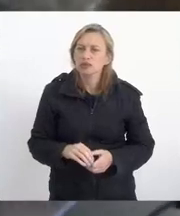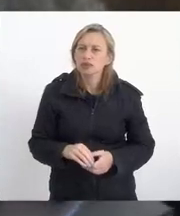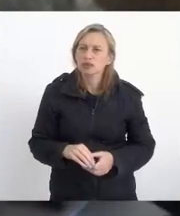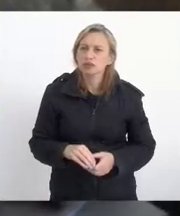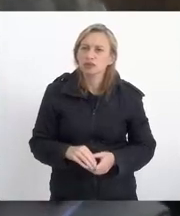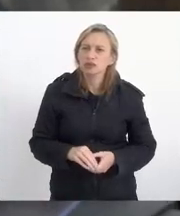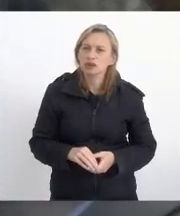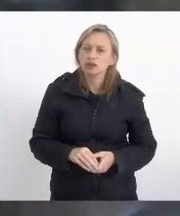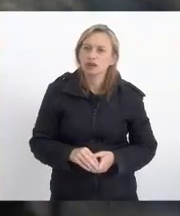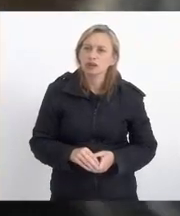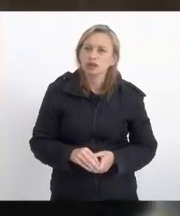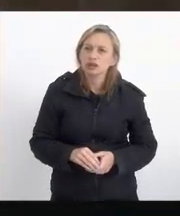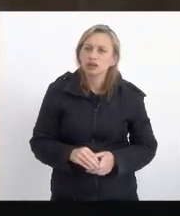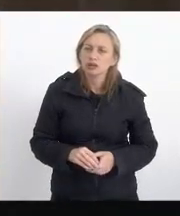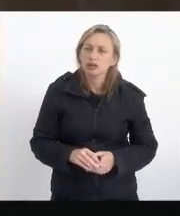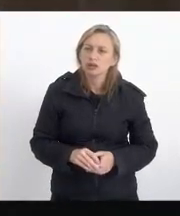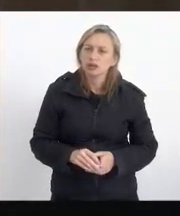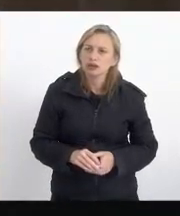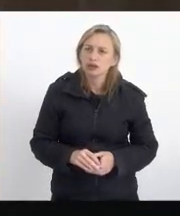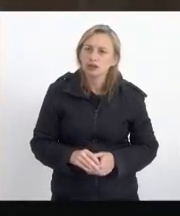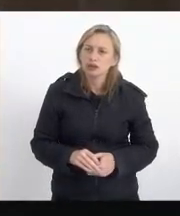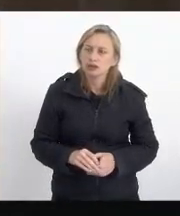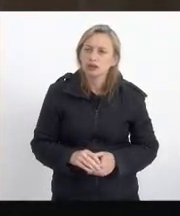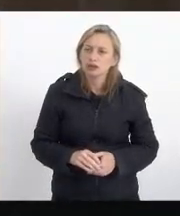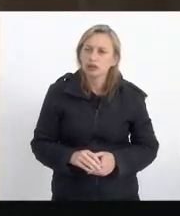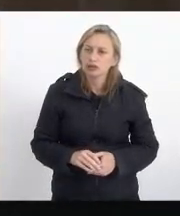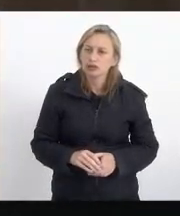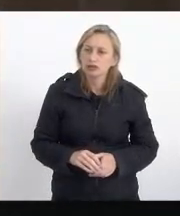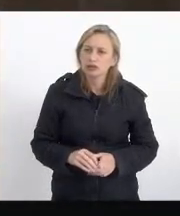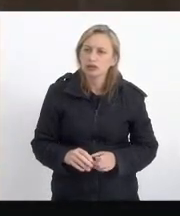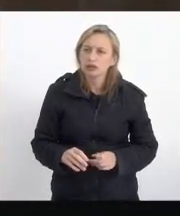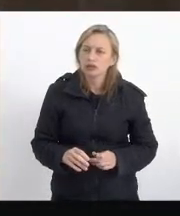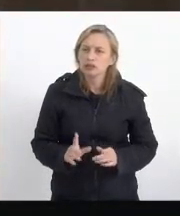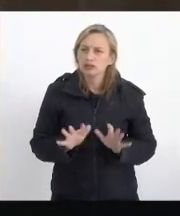licença. Vou concluir aqui. Por favor.